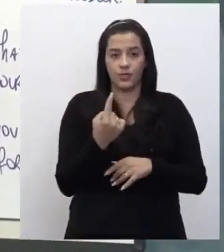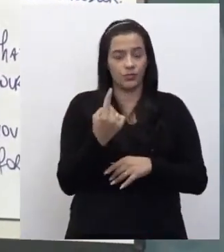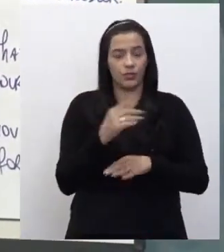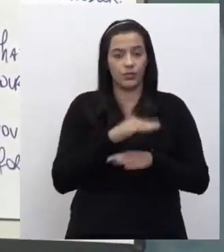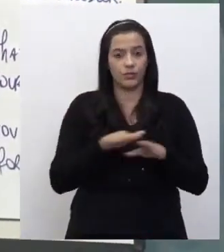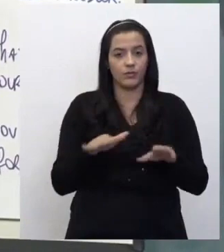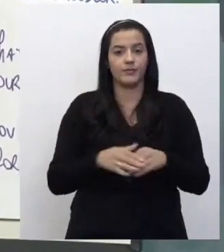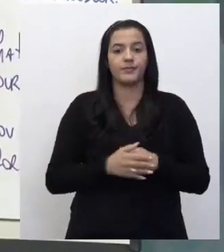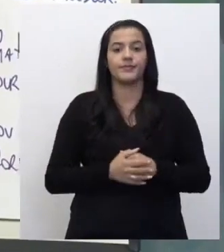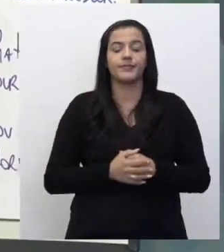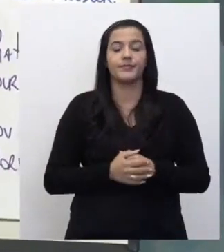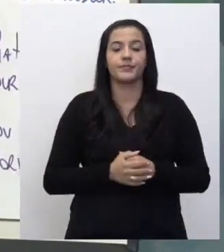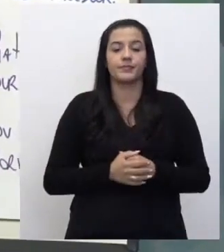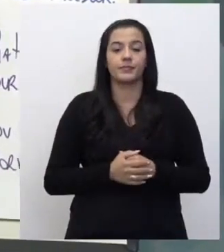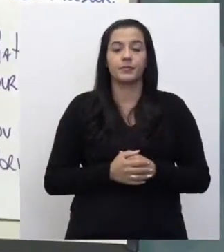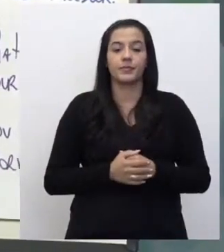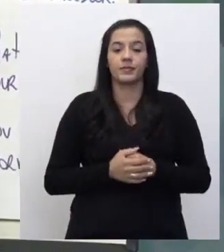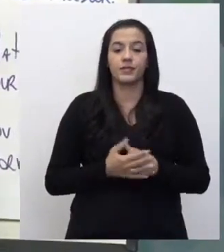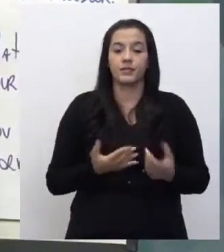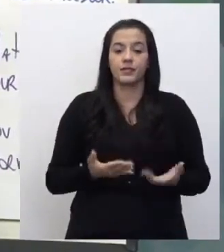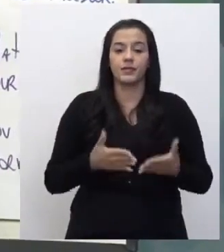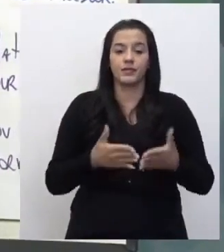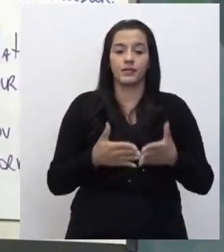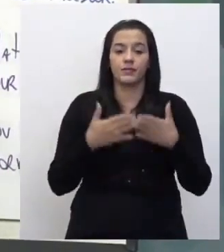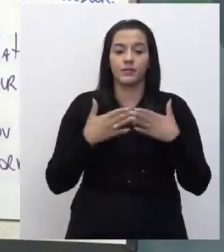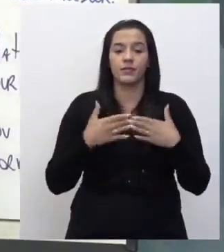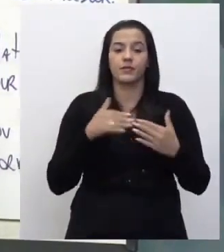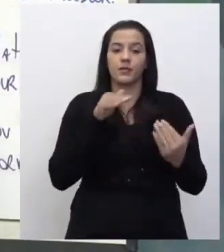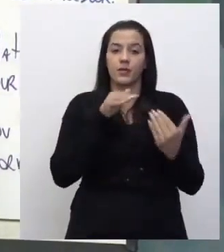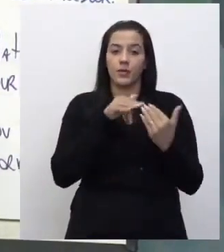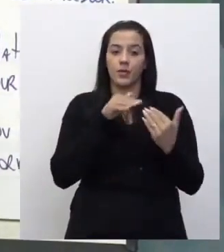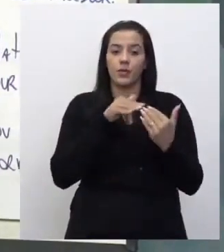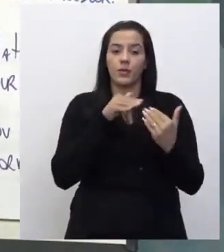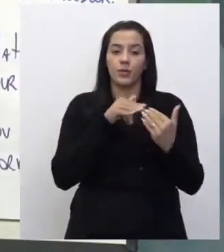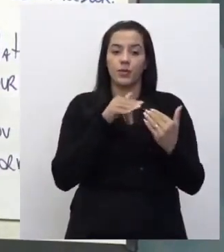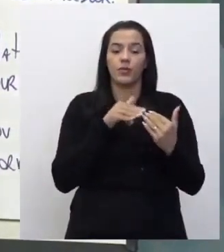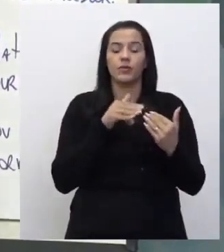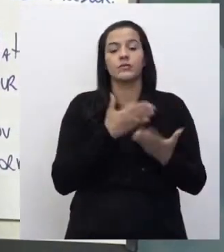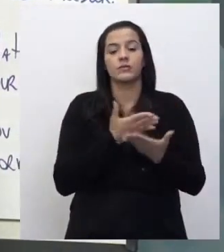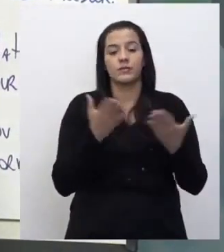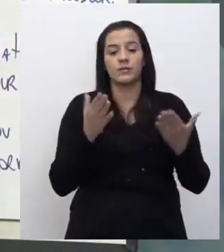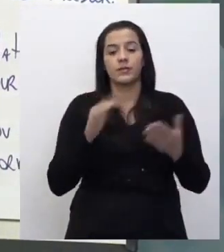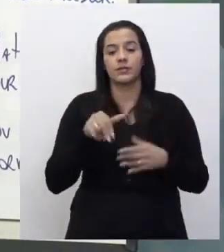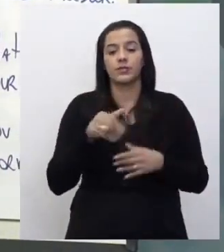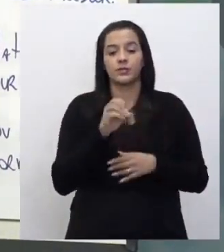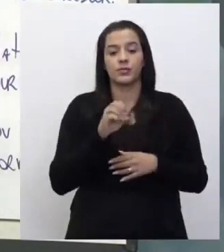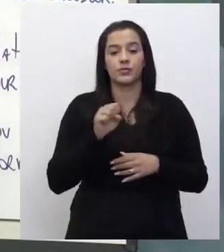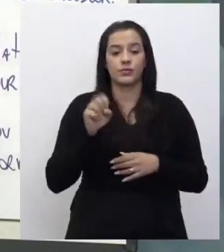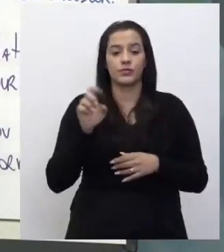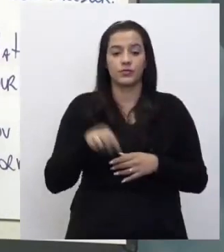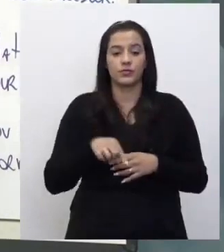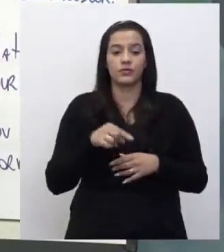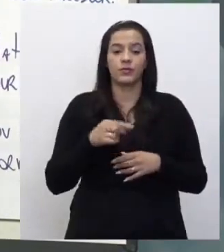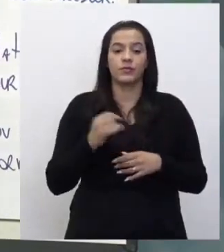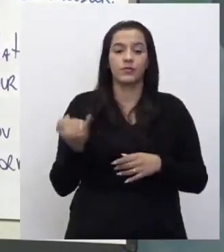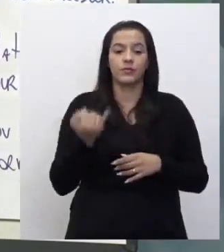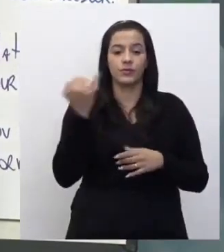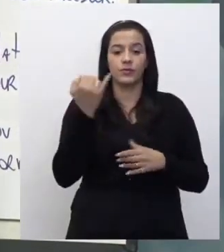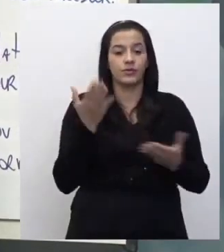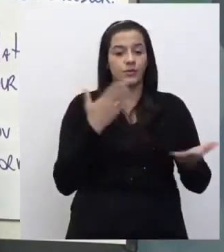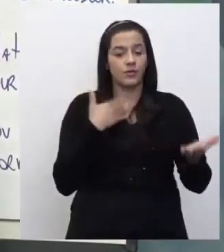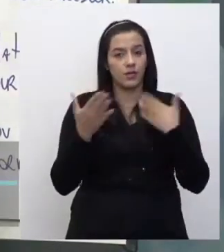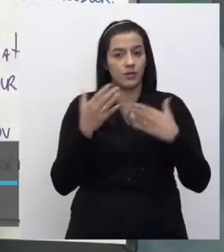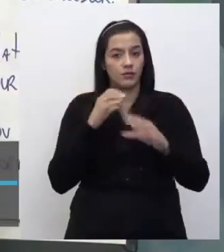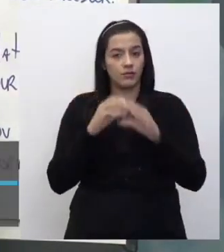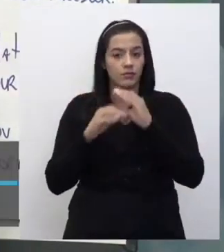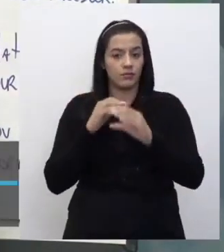gente pede as respostas completas, e eu até concordo aqui com o professor José, que falou assim, o importante é a comunicação. Sim, o